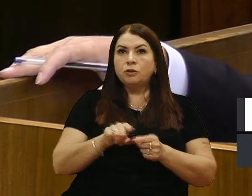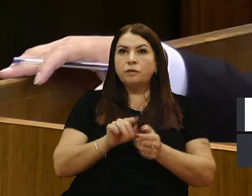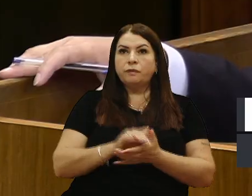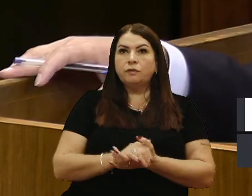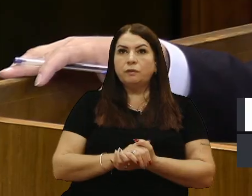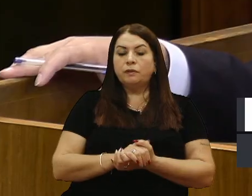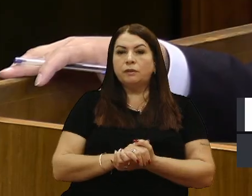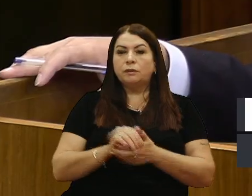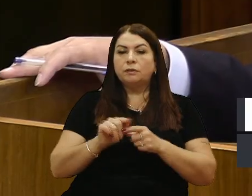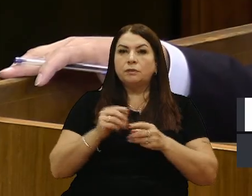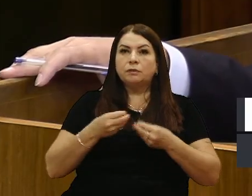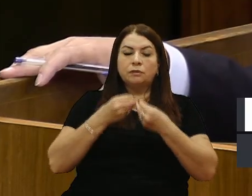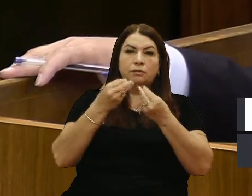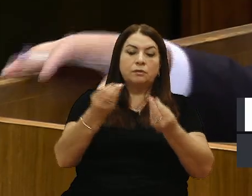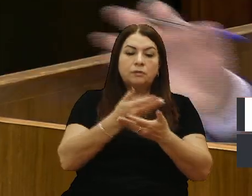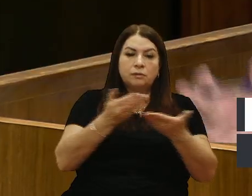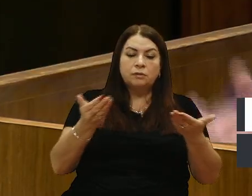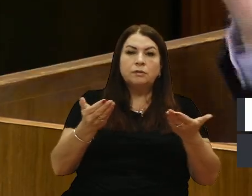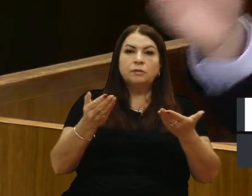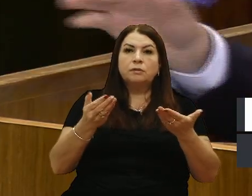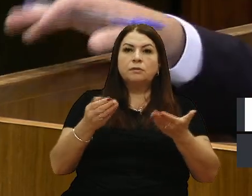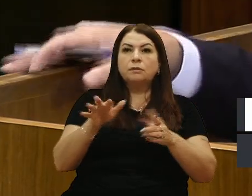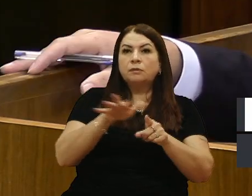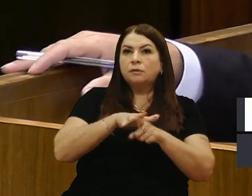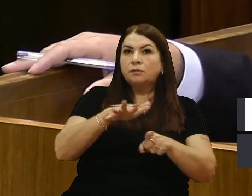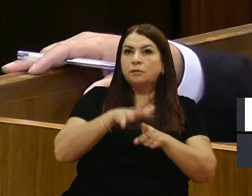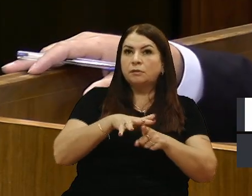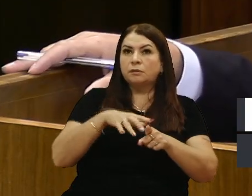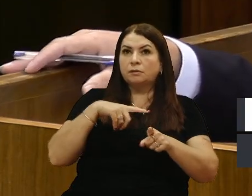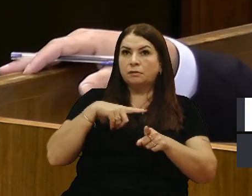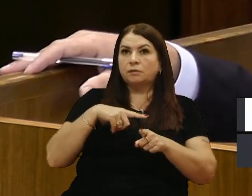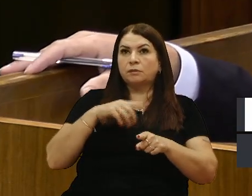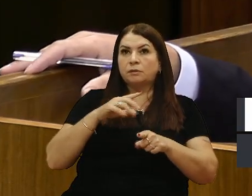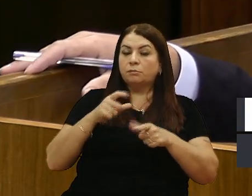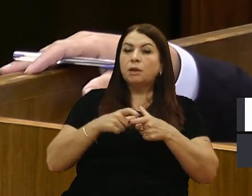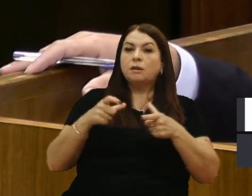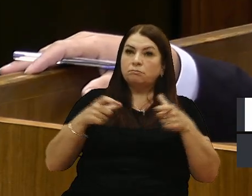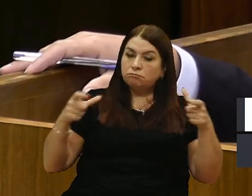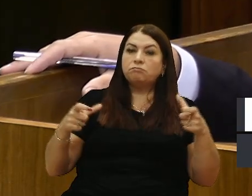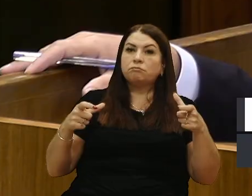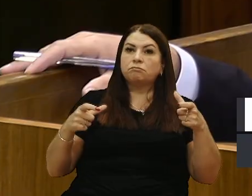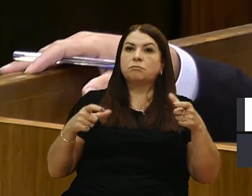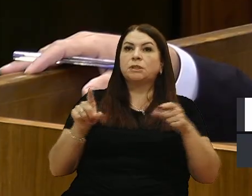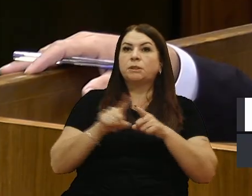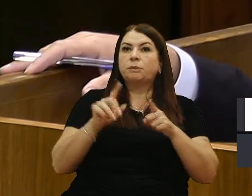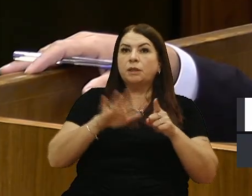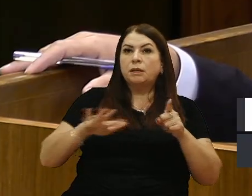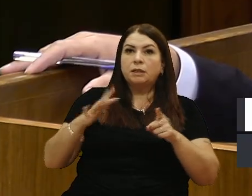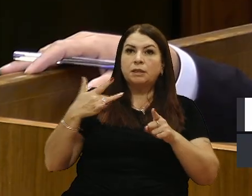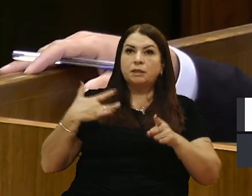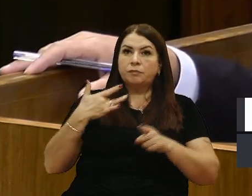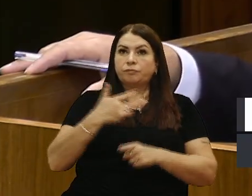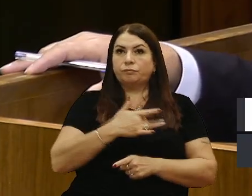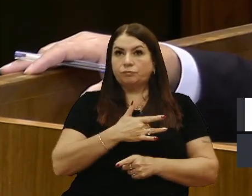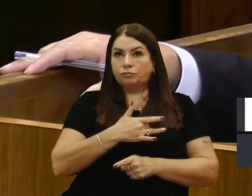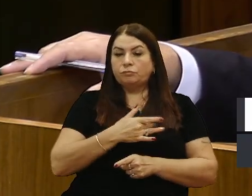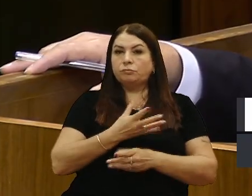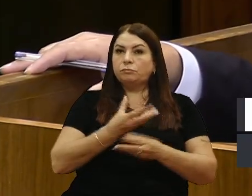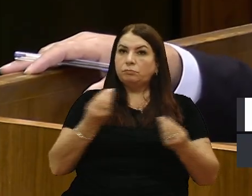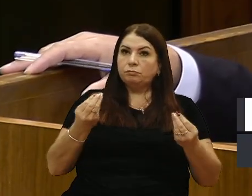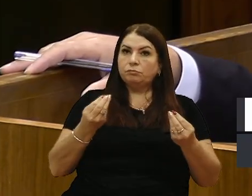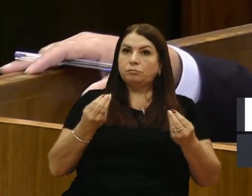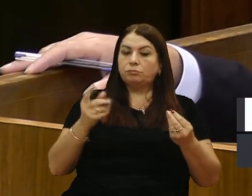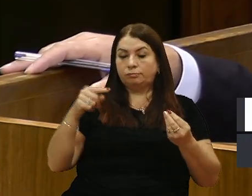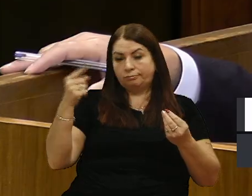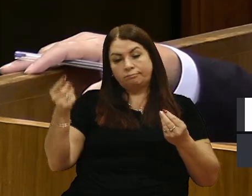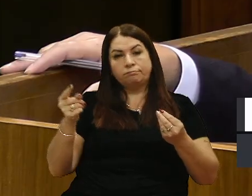fazer a entrega devida da demanda que cada vez cresce na questão da saúde. Muitos que